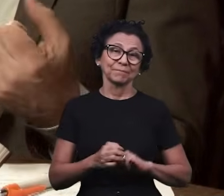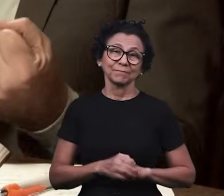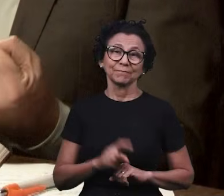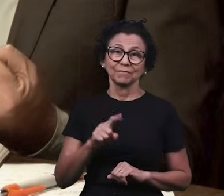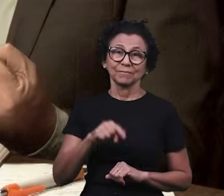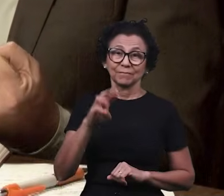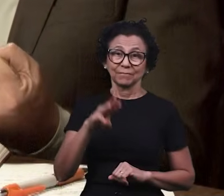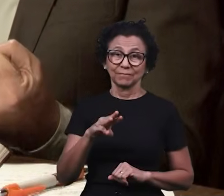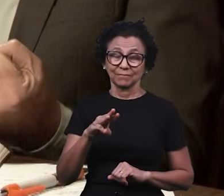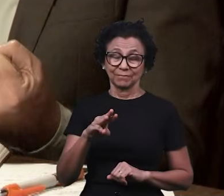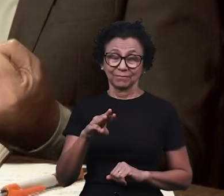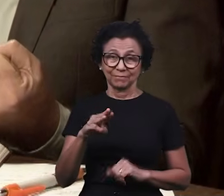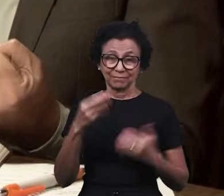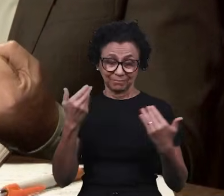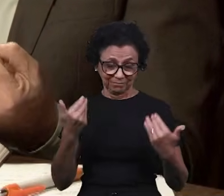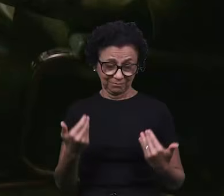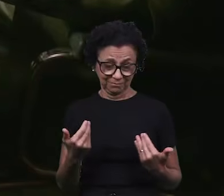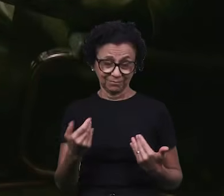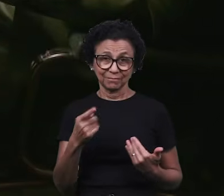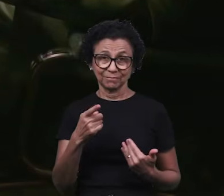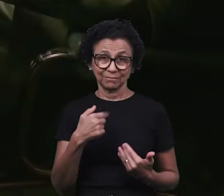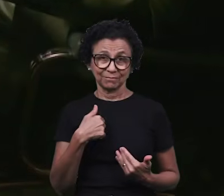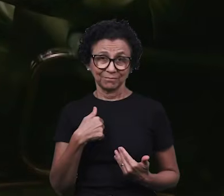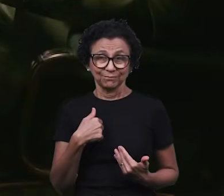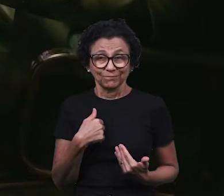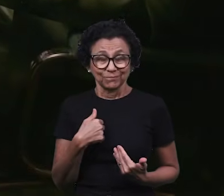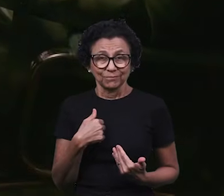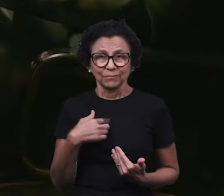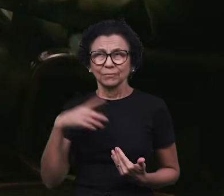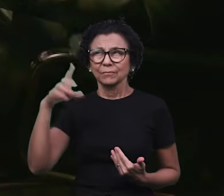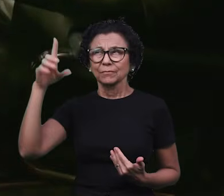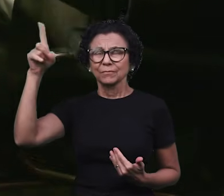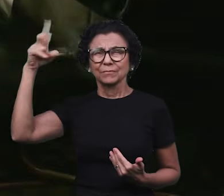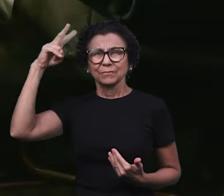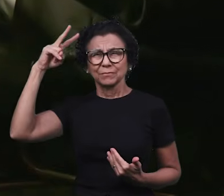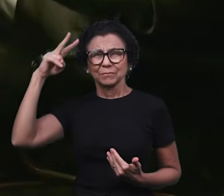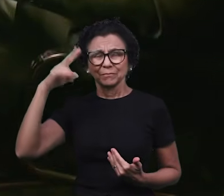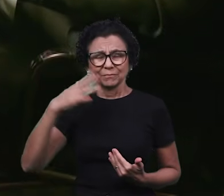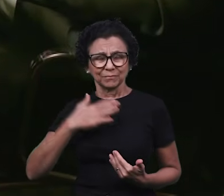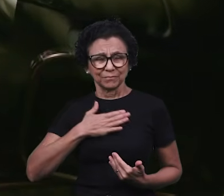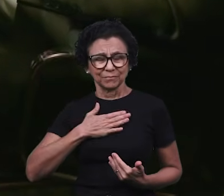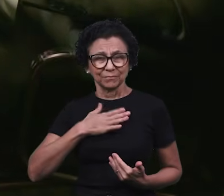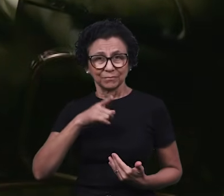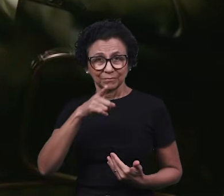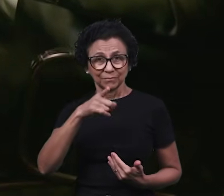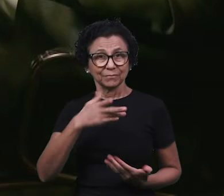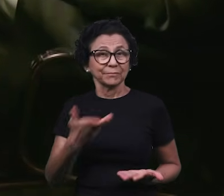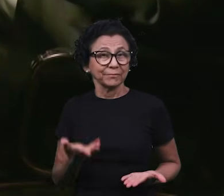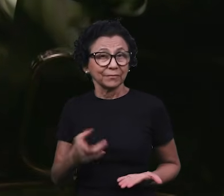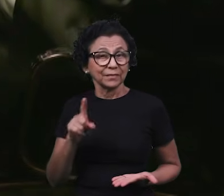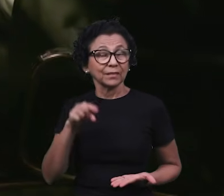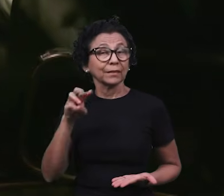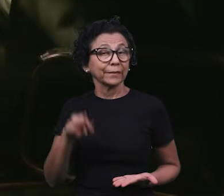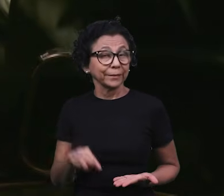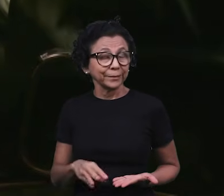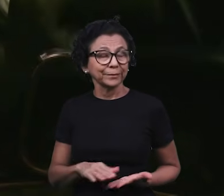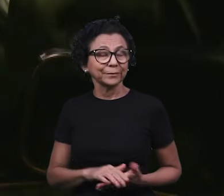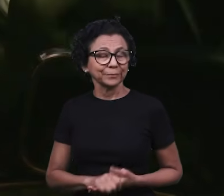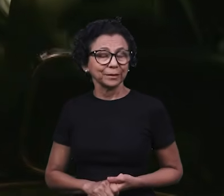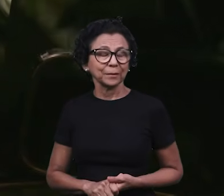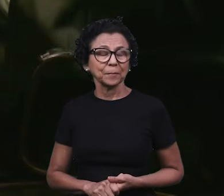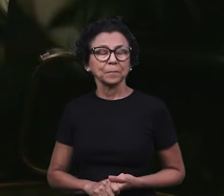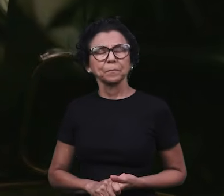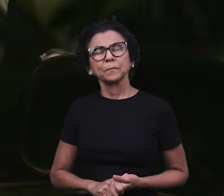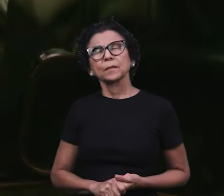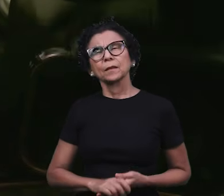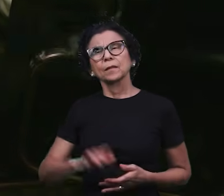ele se lembrou de Glória nós, a Jesus. né? E deu o seu Filho para que através dele nós possamos também ser sacerdotes